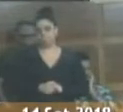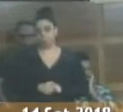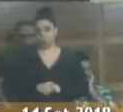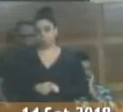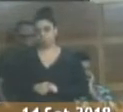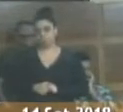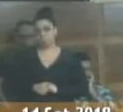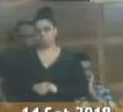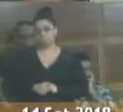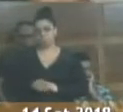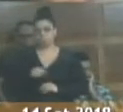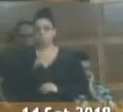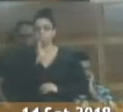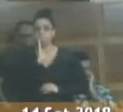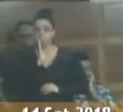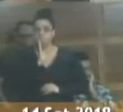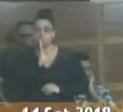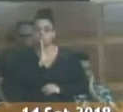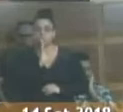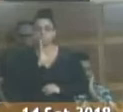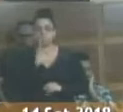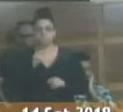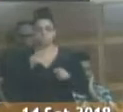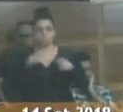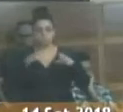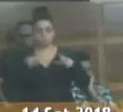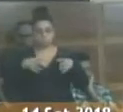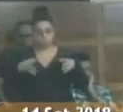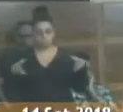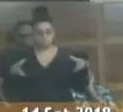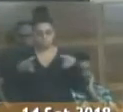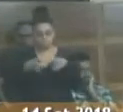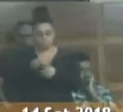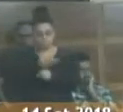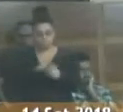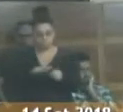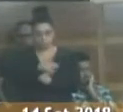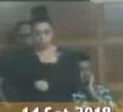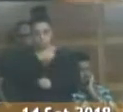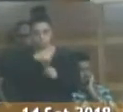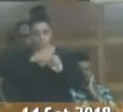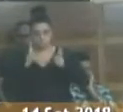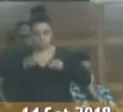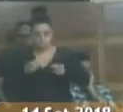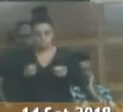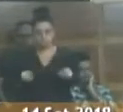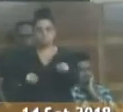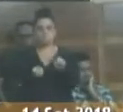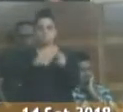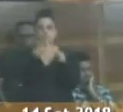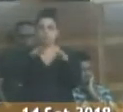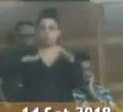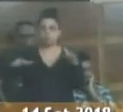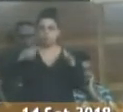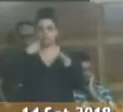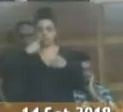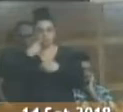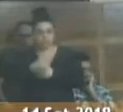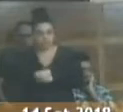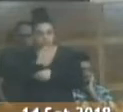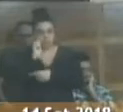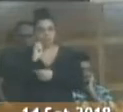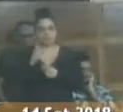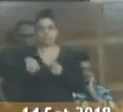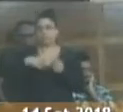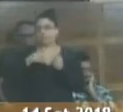por esse conhecimento, que ainda seus territórios, nosso território, ainda está em pé. O mar onde pesca a comunidade